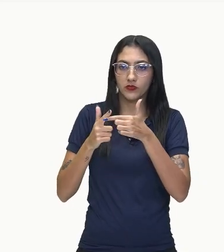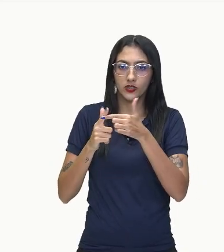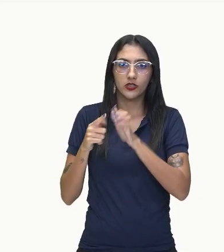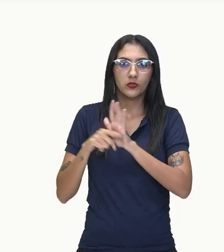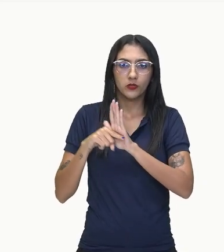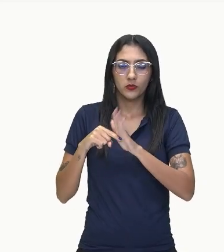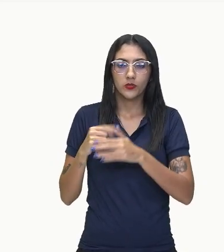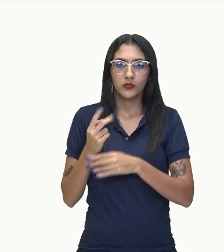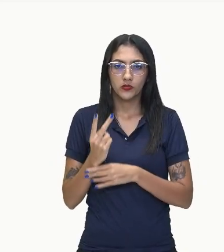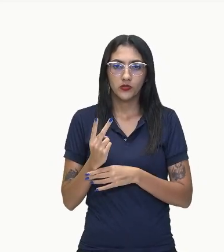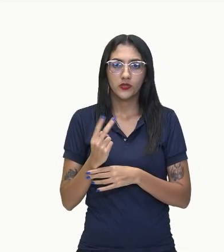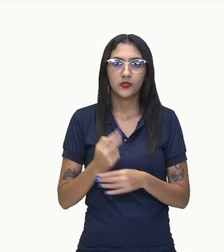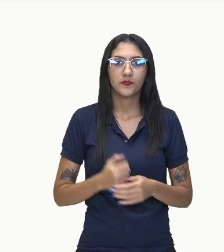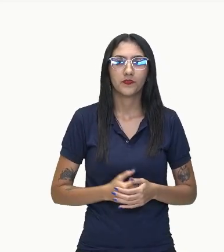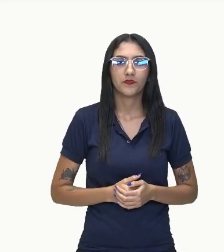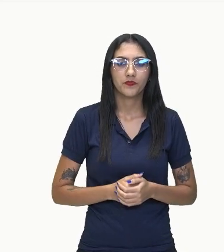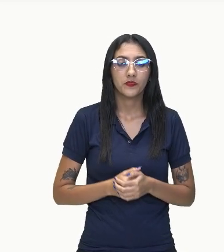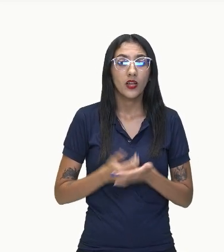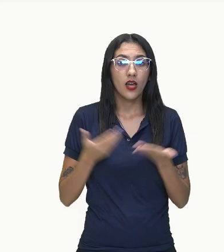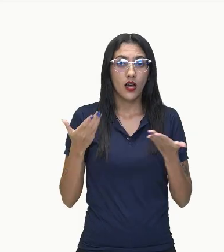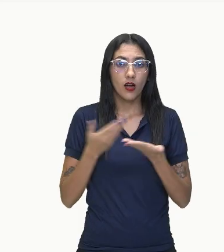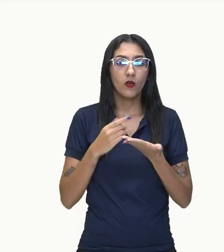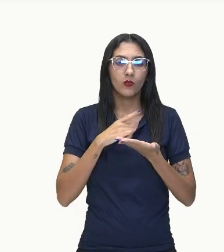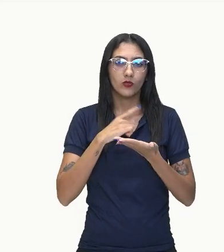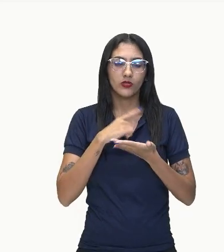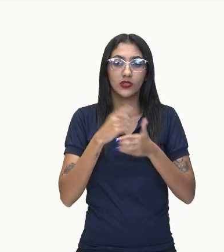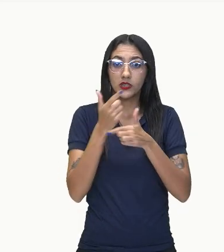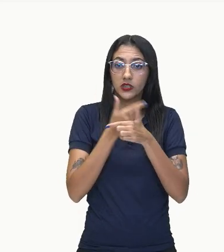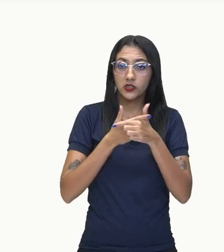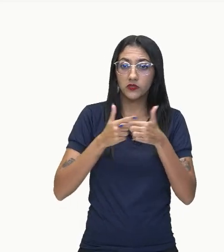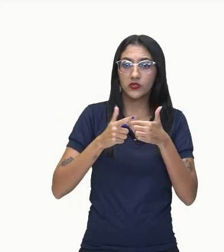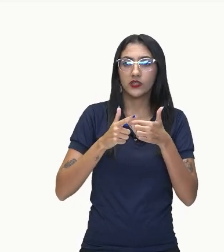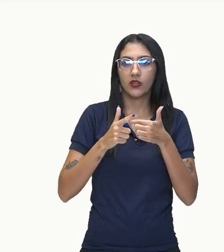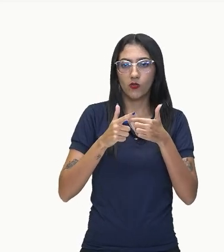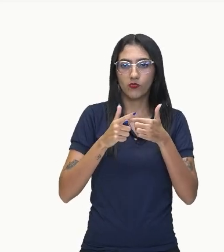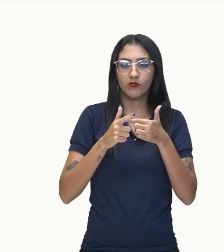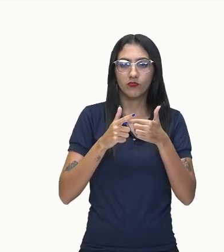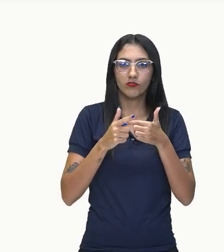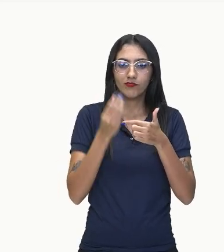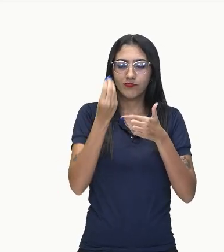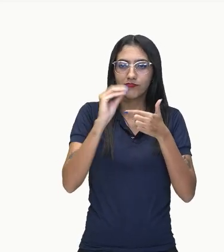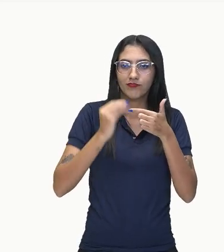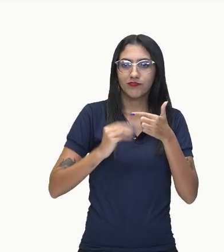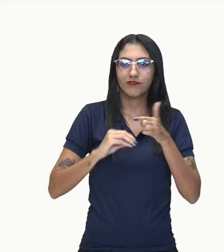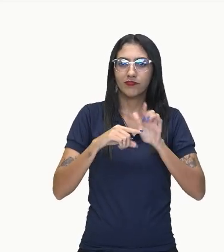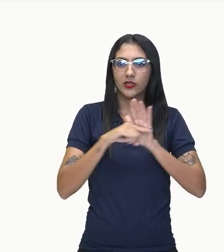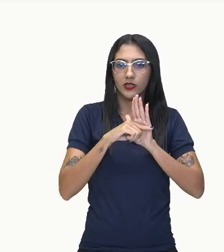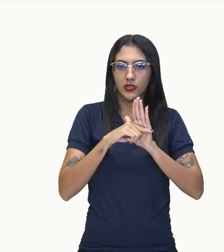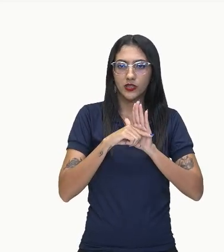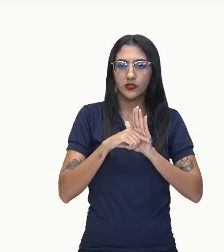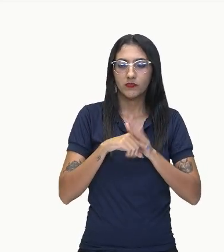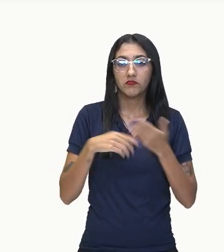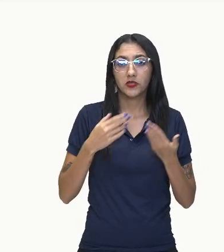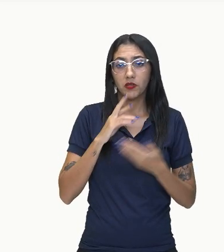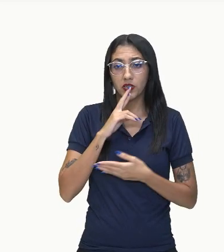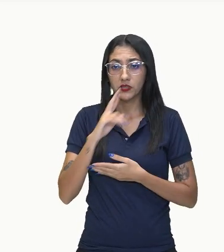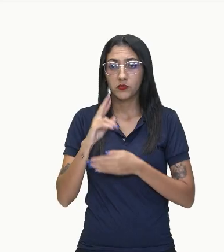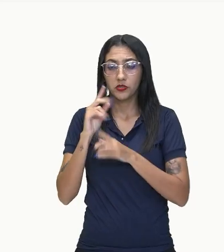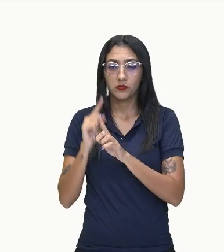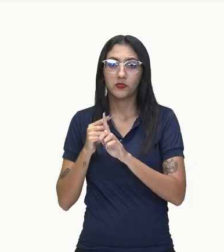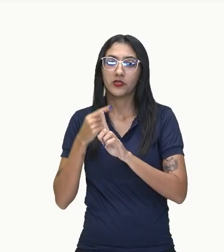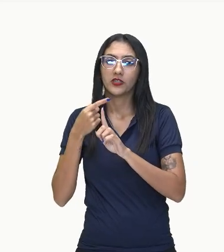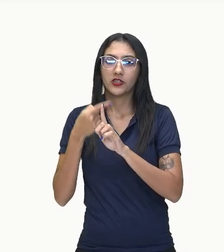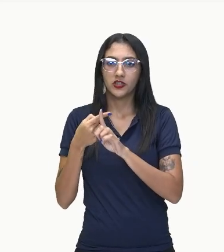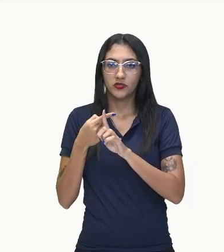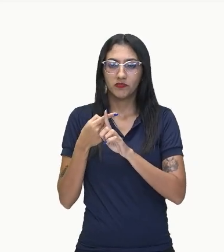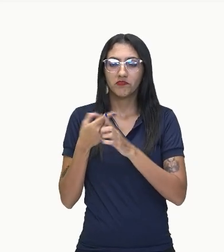2. Agora, a gente está dividindo um número negativo por outro negativo, o resultado vai ser positivo. E 4